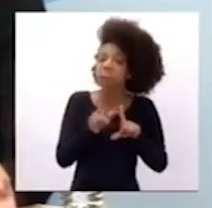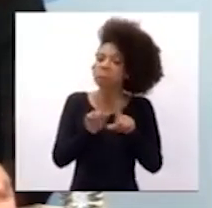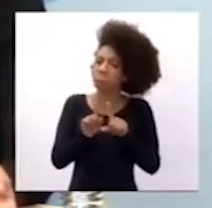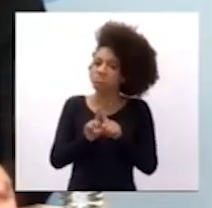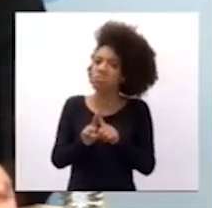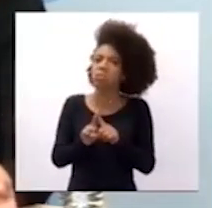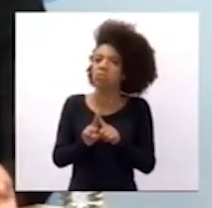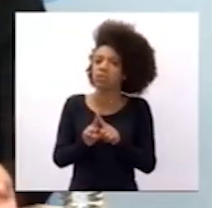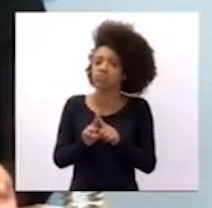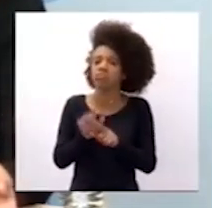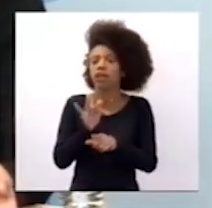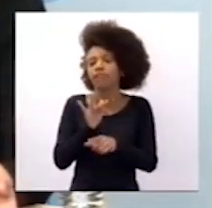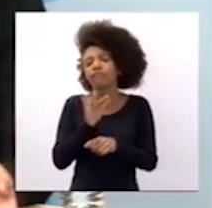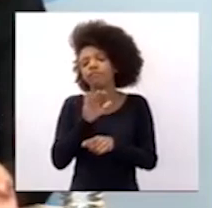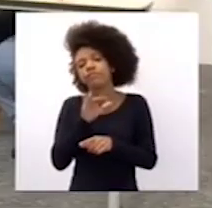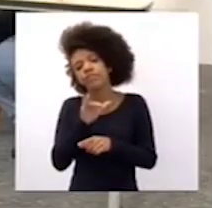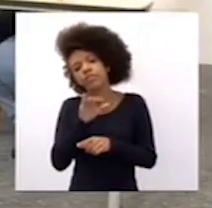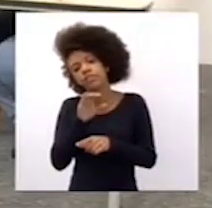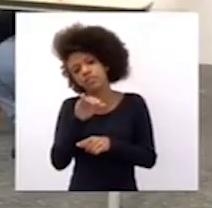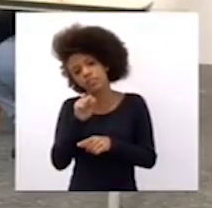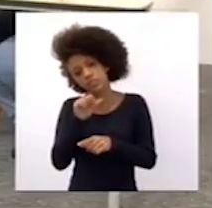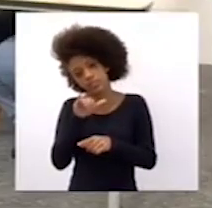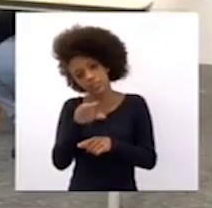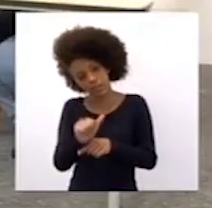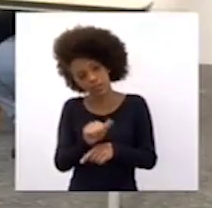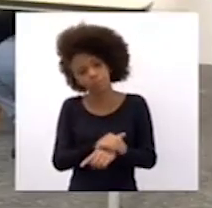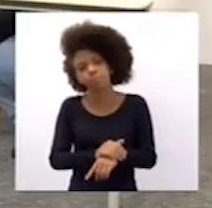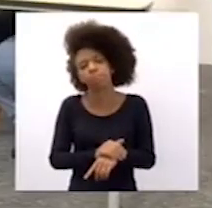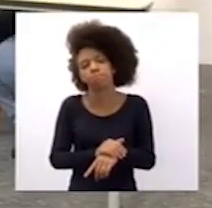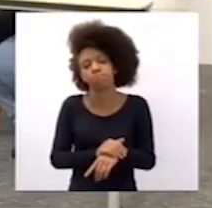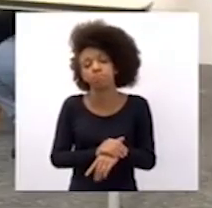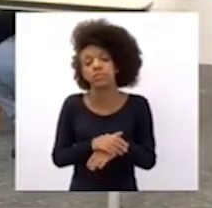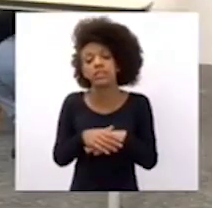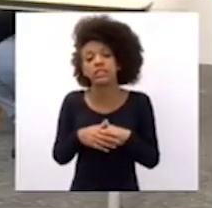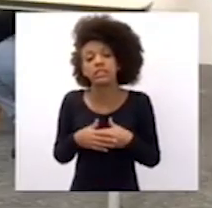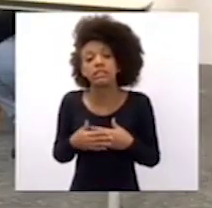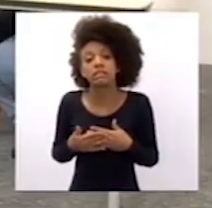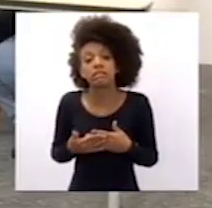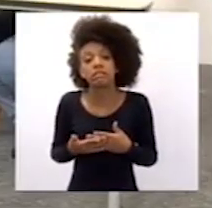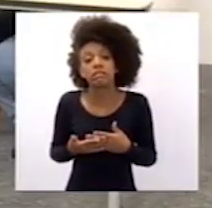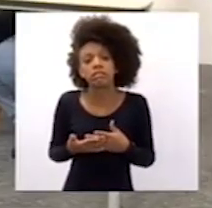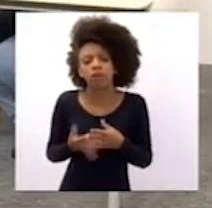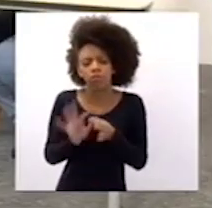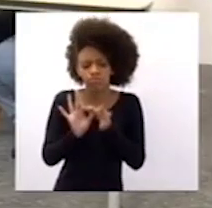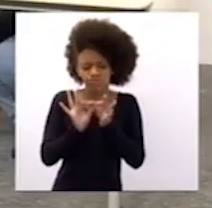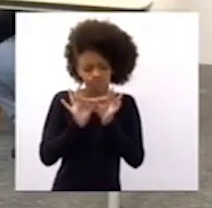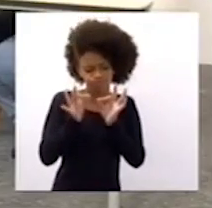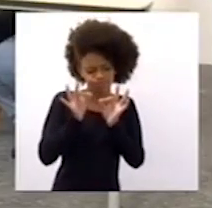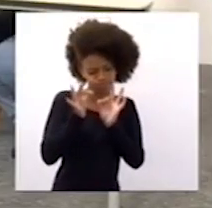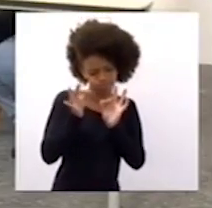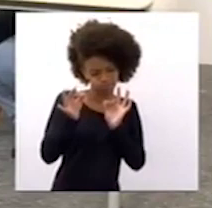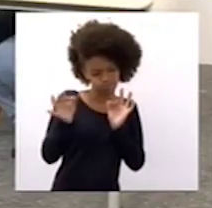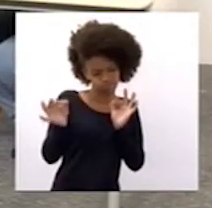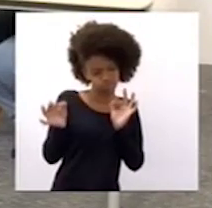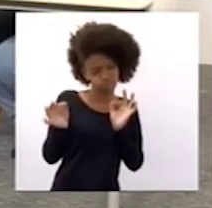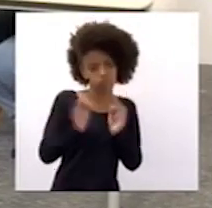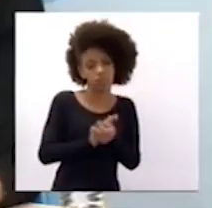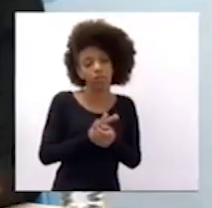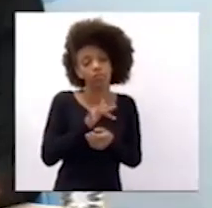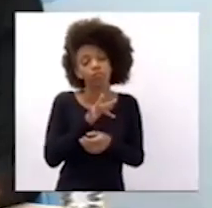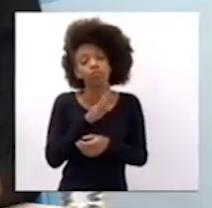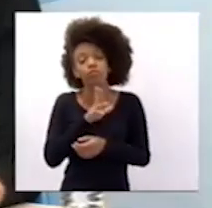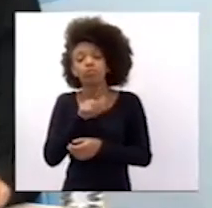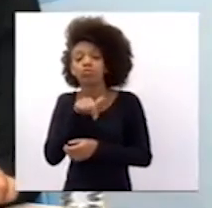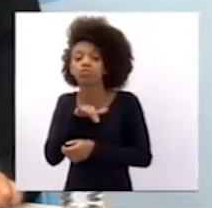parte física. O físico virtual. E a dimensão funcional? Na